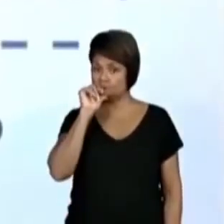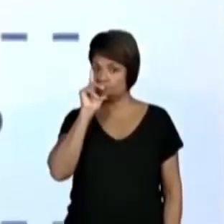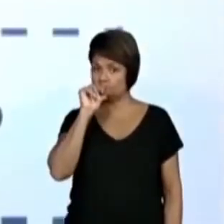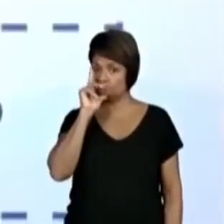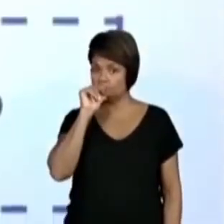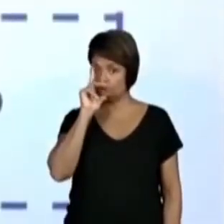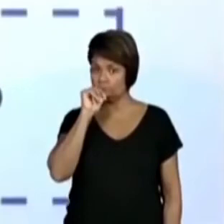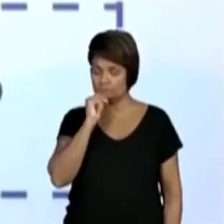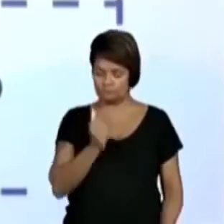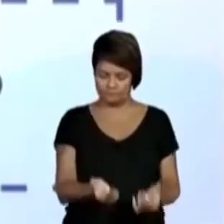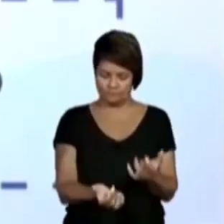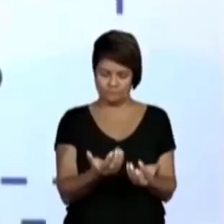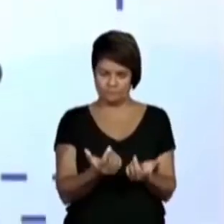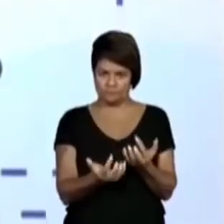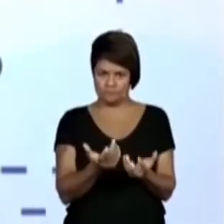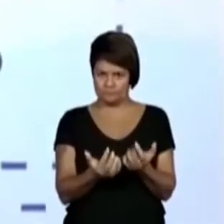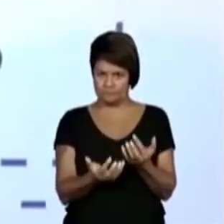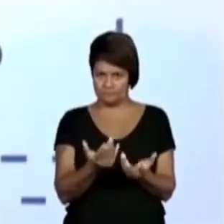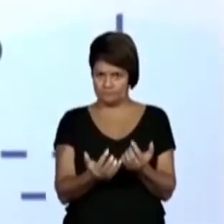Ferva a água.